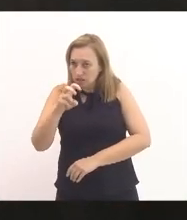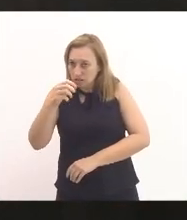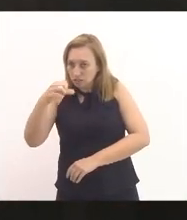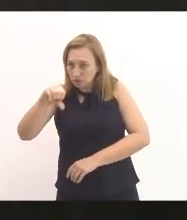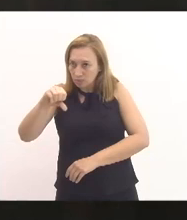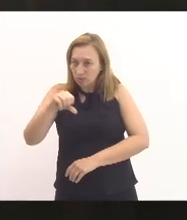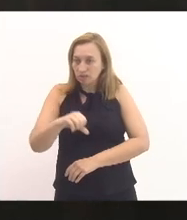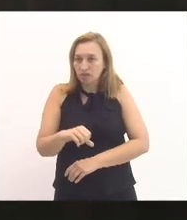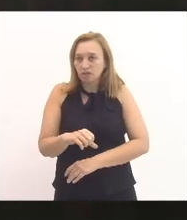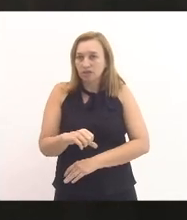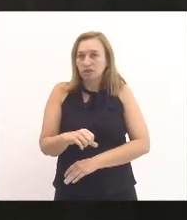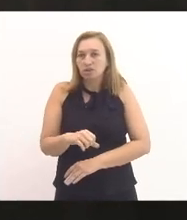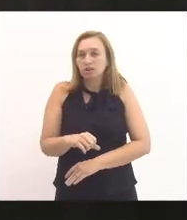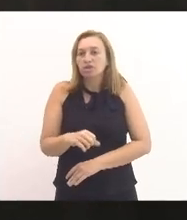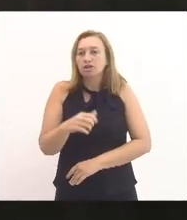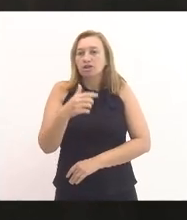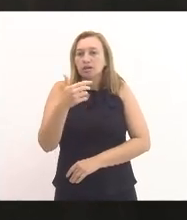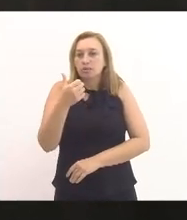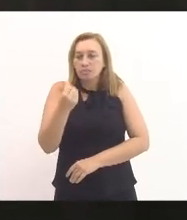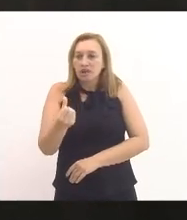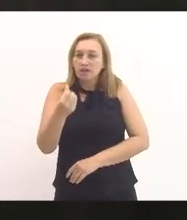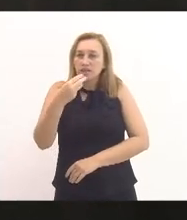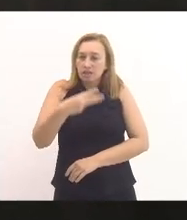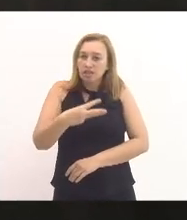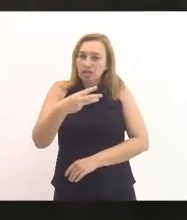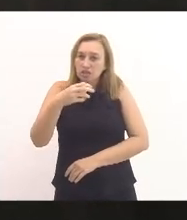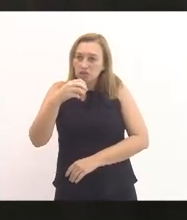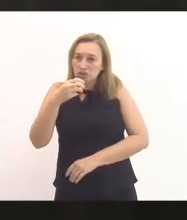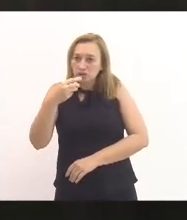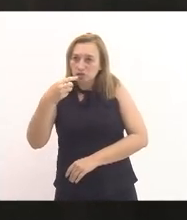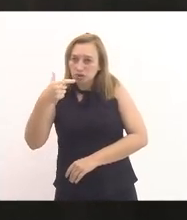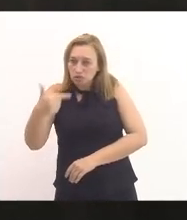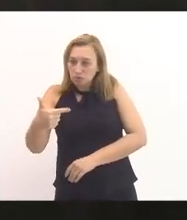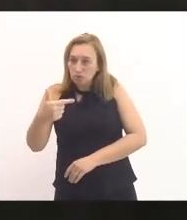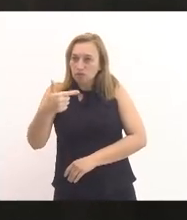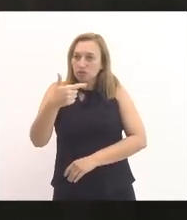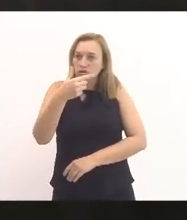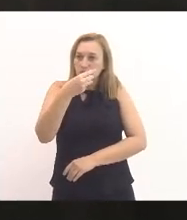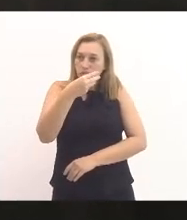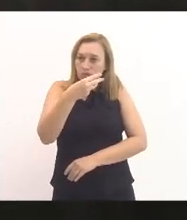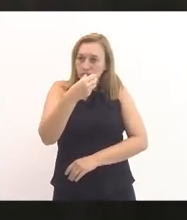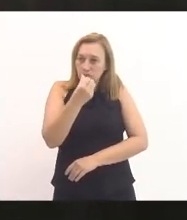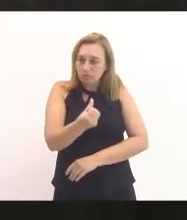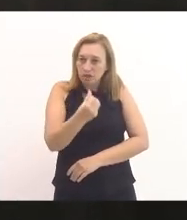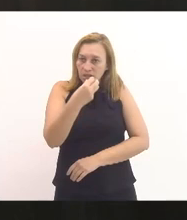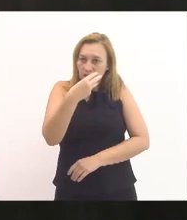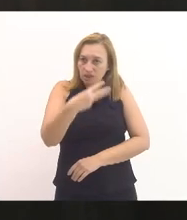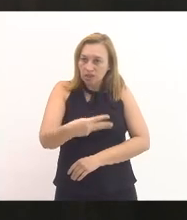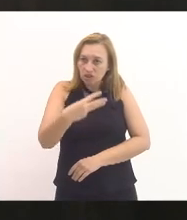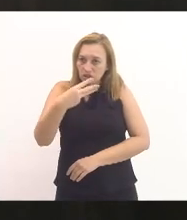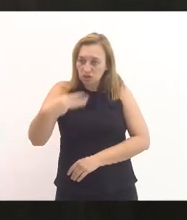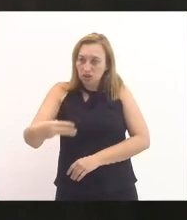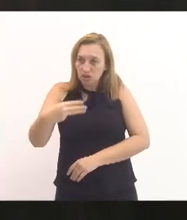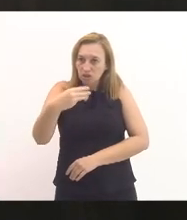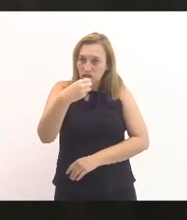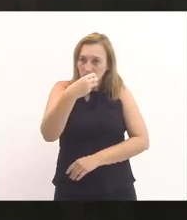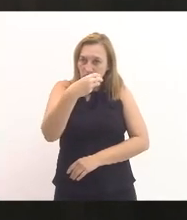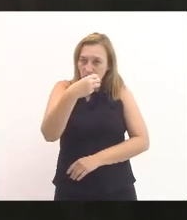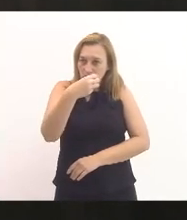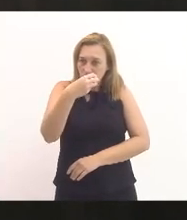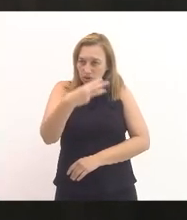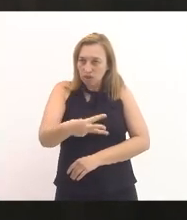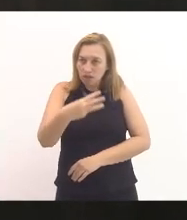em 632 633 359 361 que são pertinentes